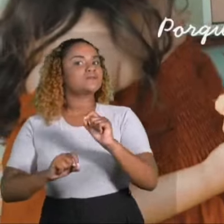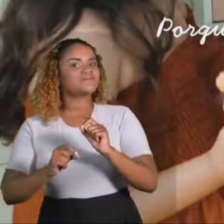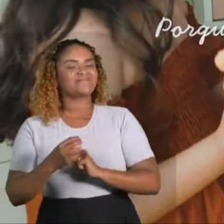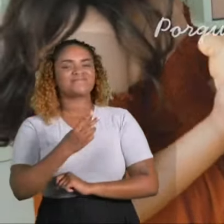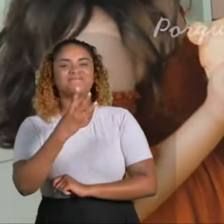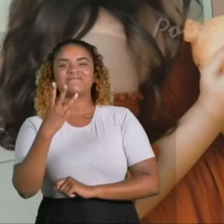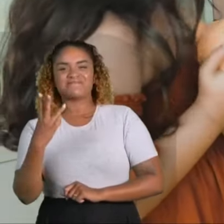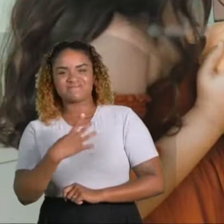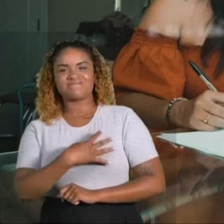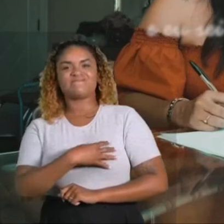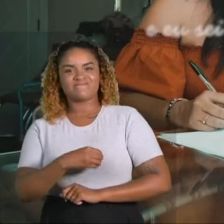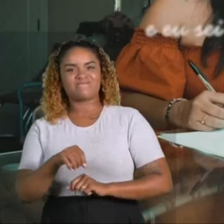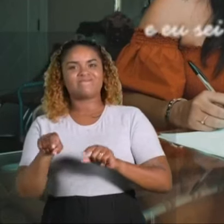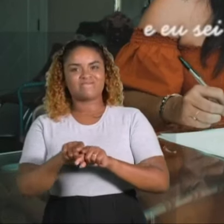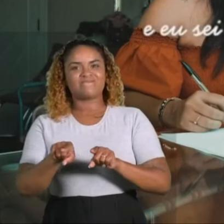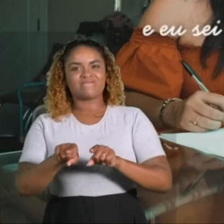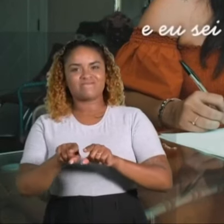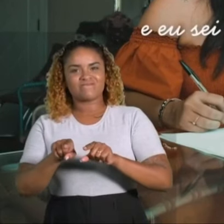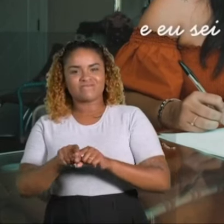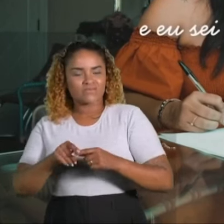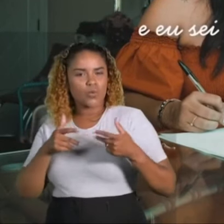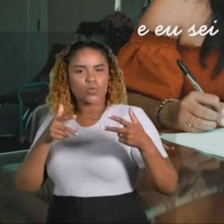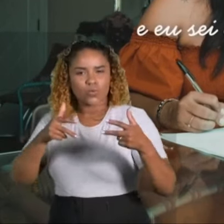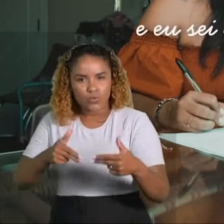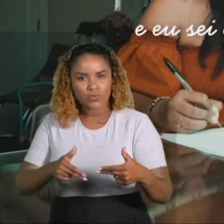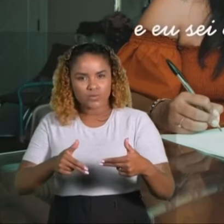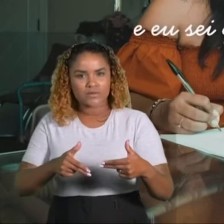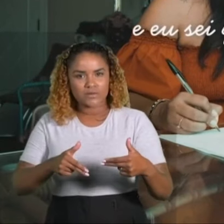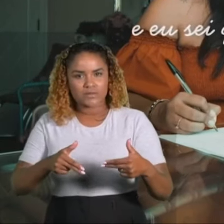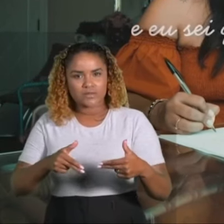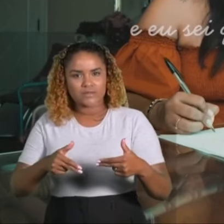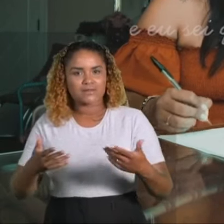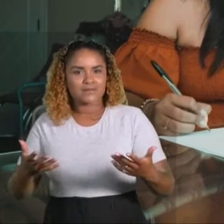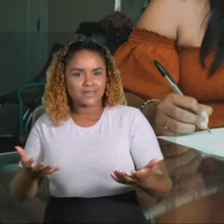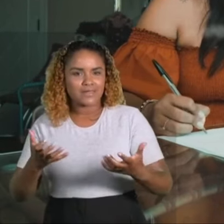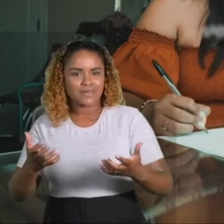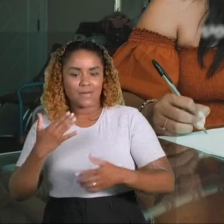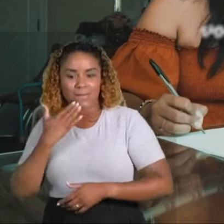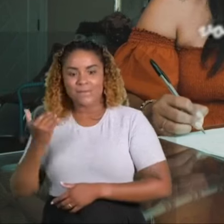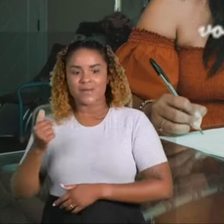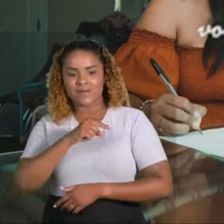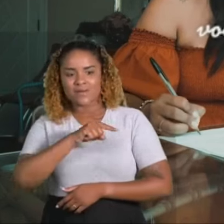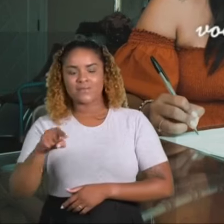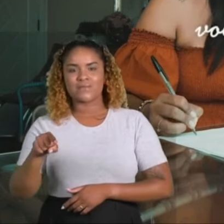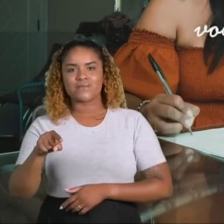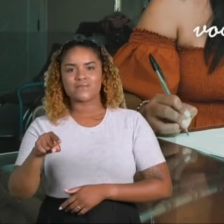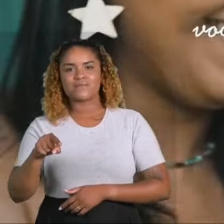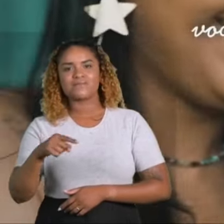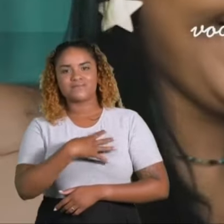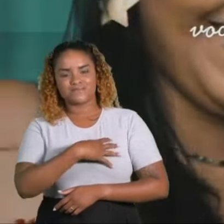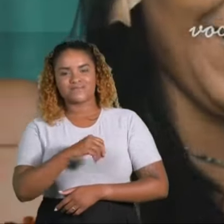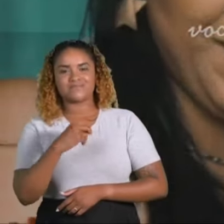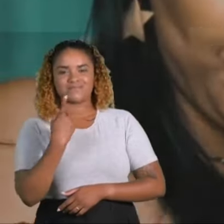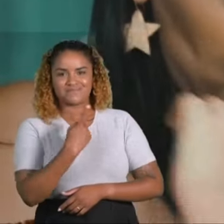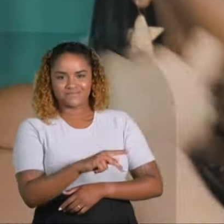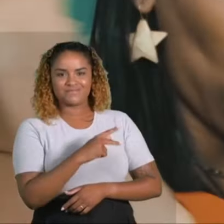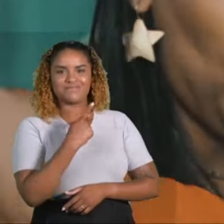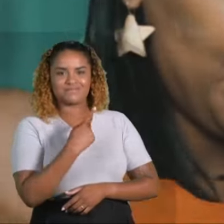tem 3 filhas. E eu sei que, assim como todas as mães, você quer o melhor para elas.